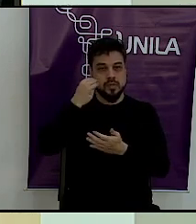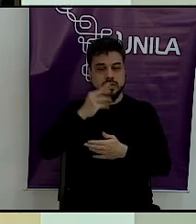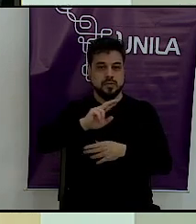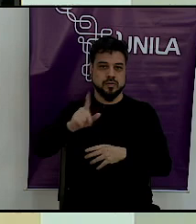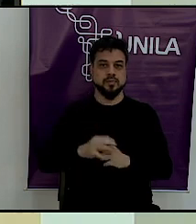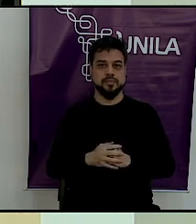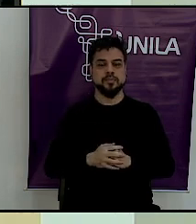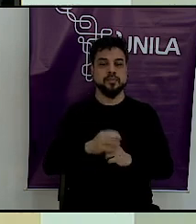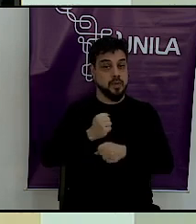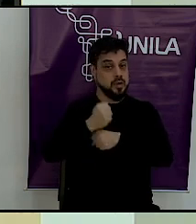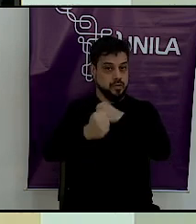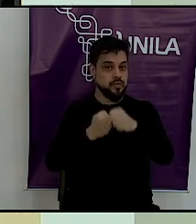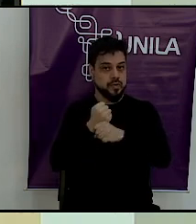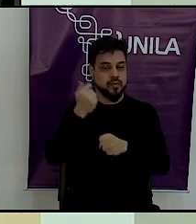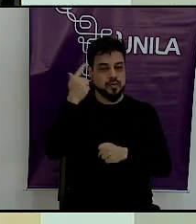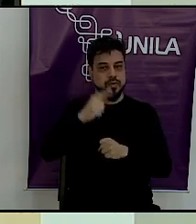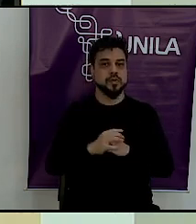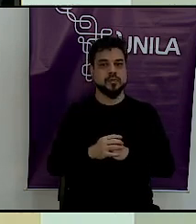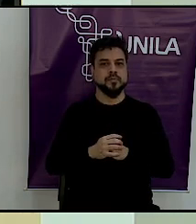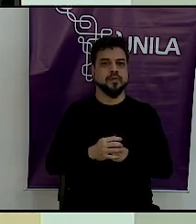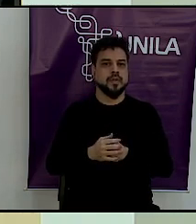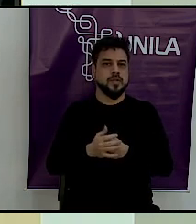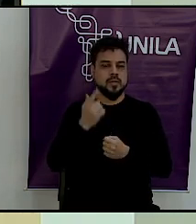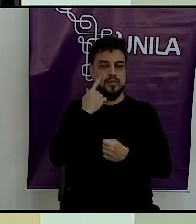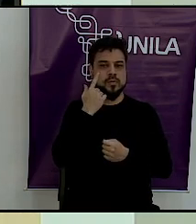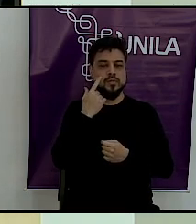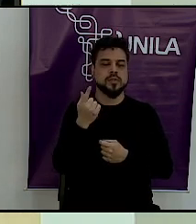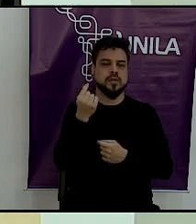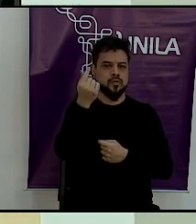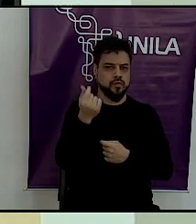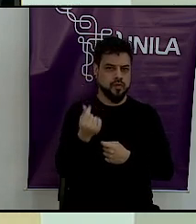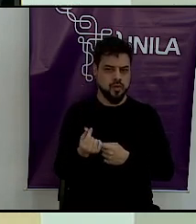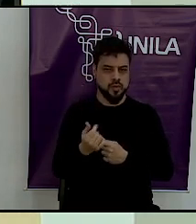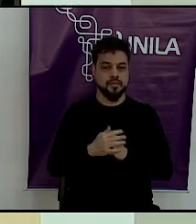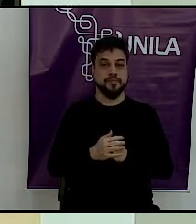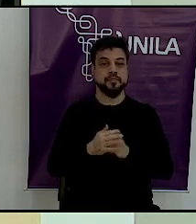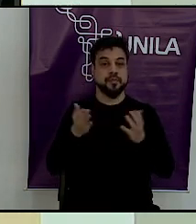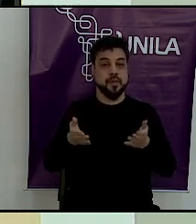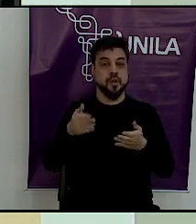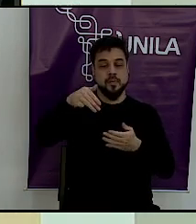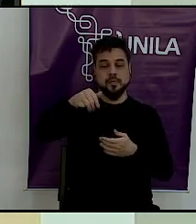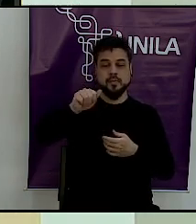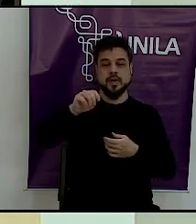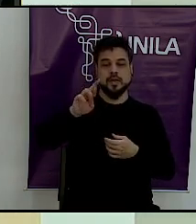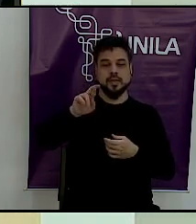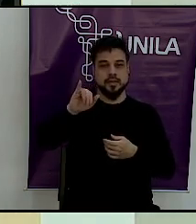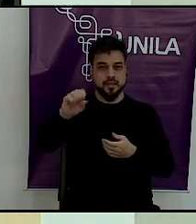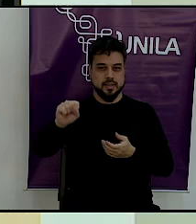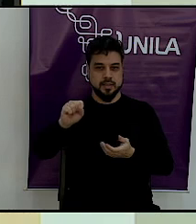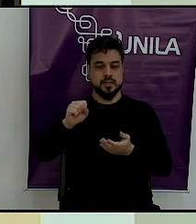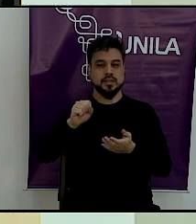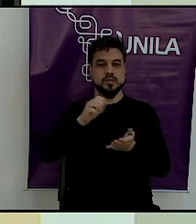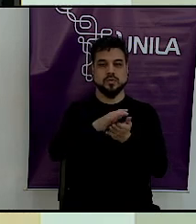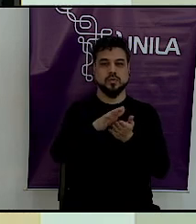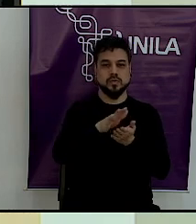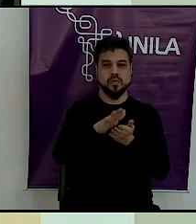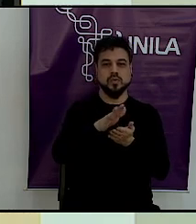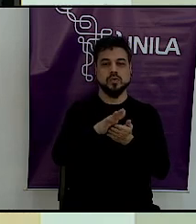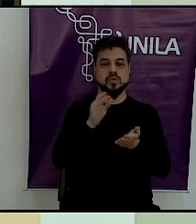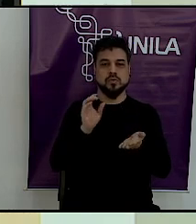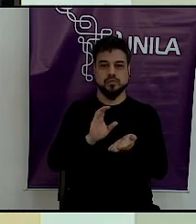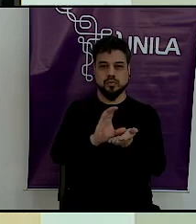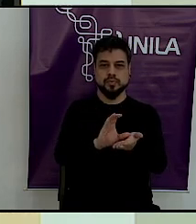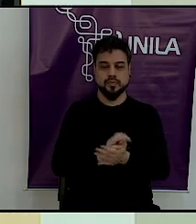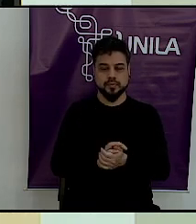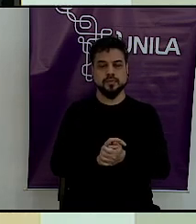Bom, dito isto, então vamos agora falar de alguns valores, né? Então, a nossa matriz de custeio e investimento, aqui a gente fez uma projeção dos